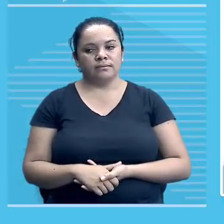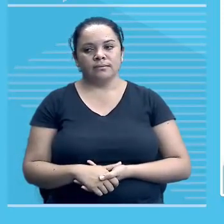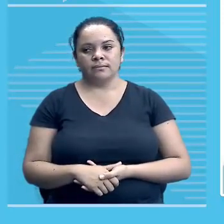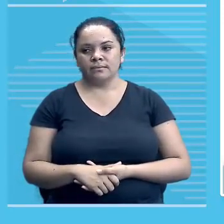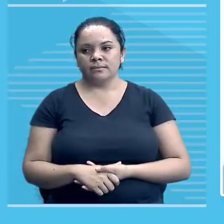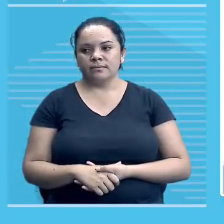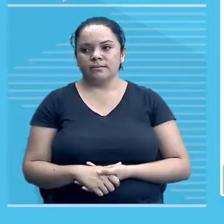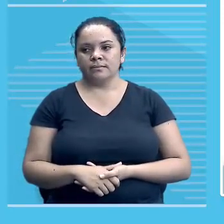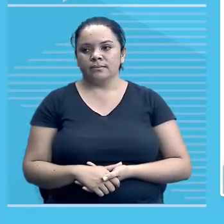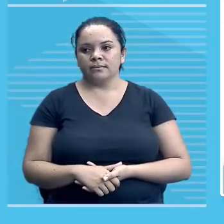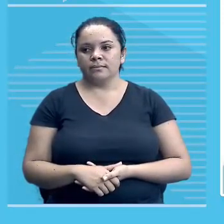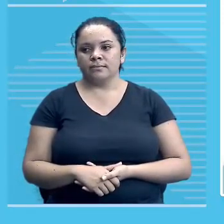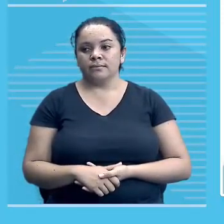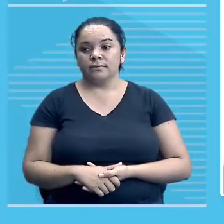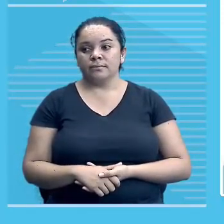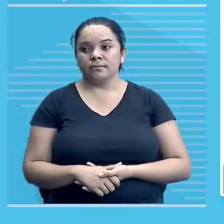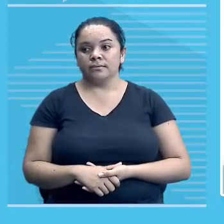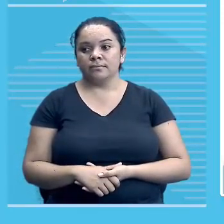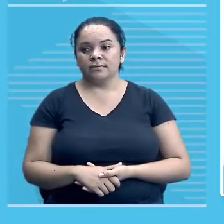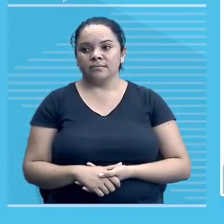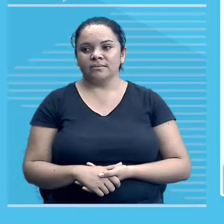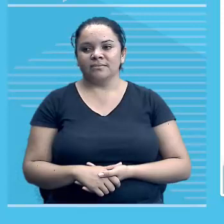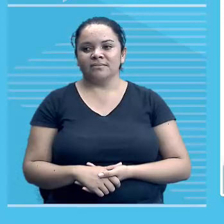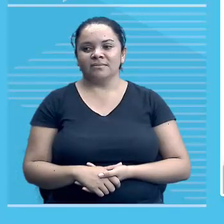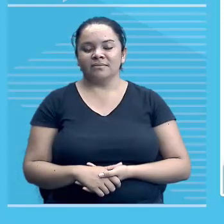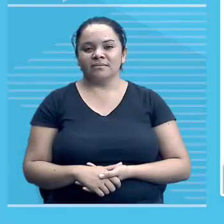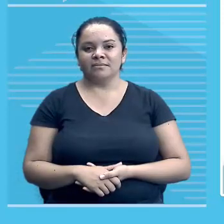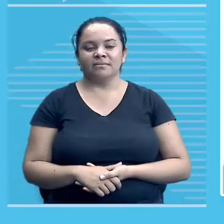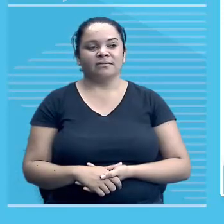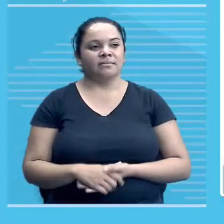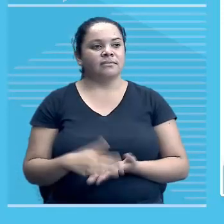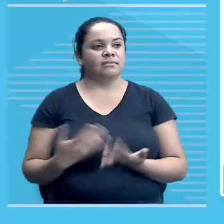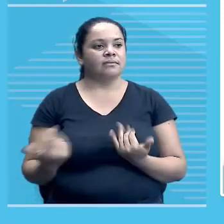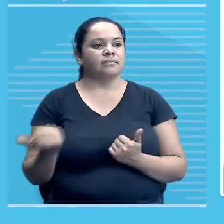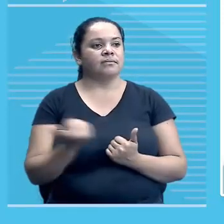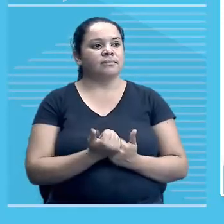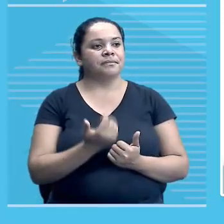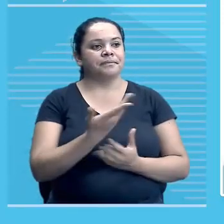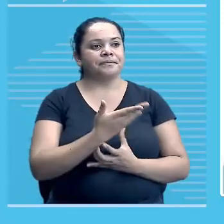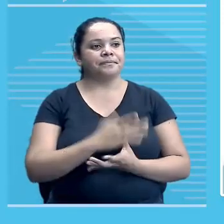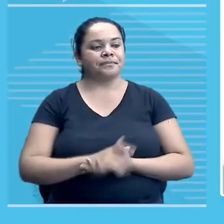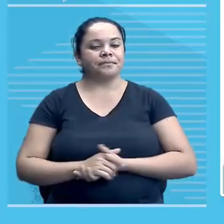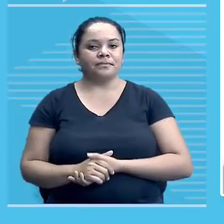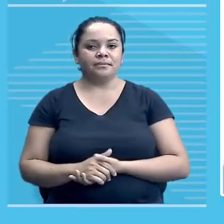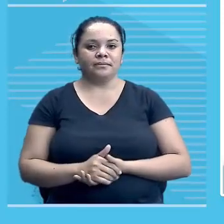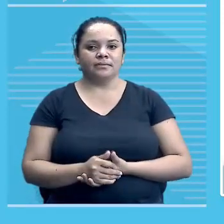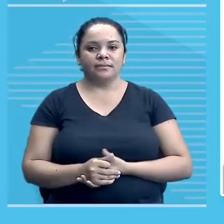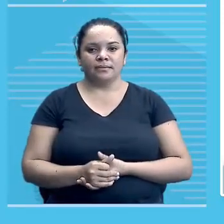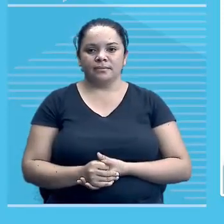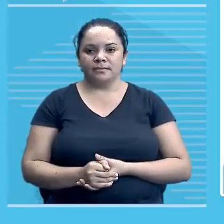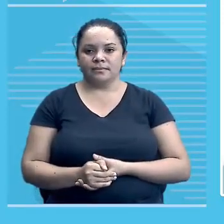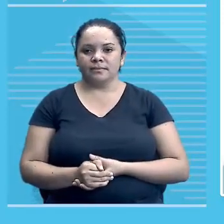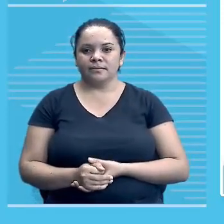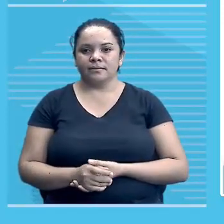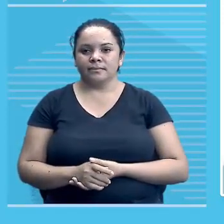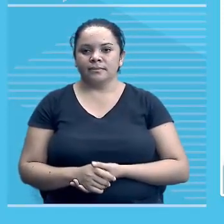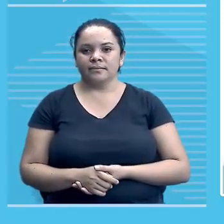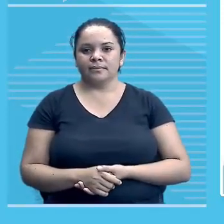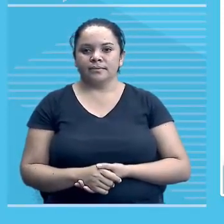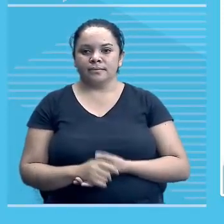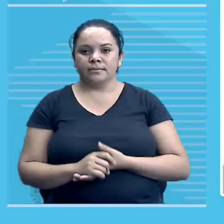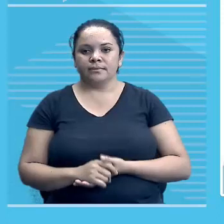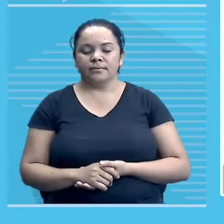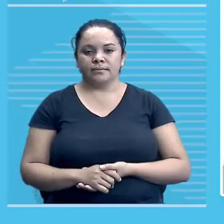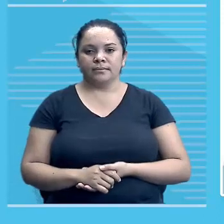O x ali, ó, vou substituir. Fica y que multiplica 50 menos